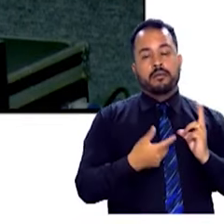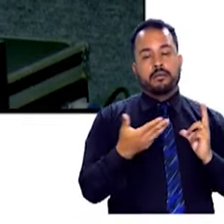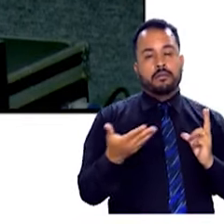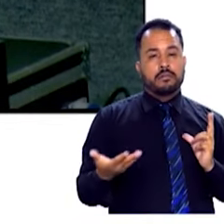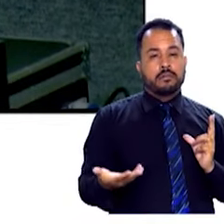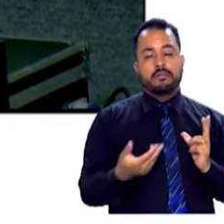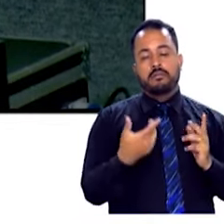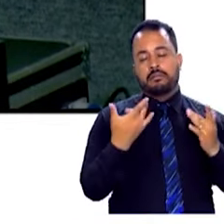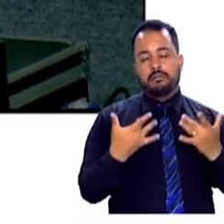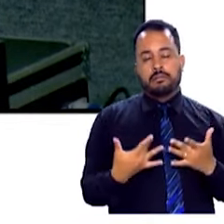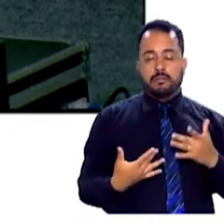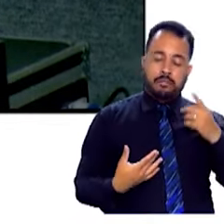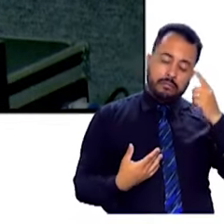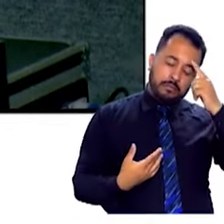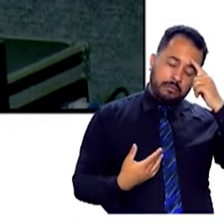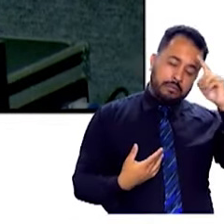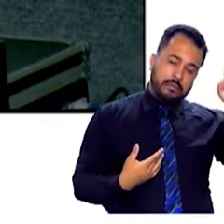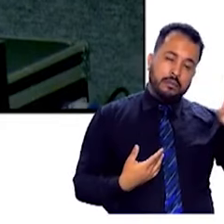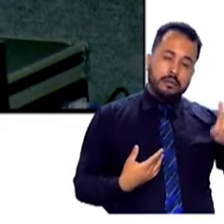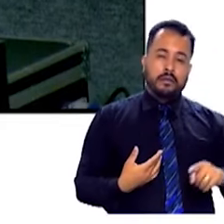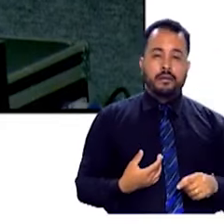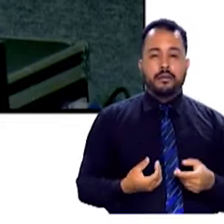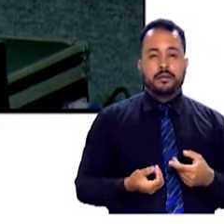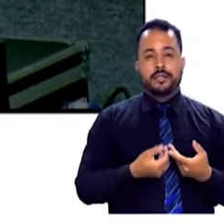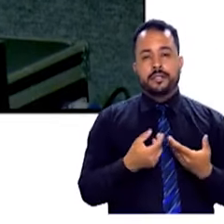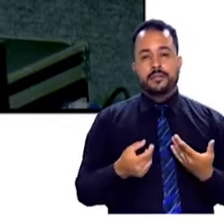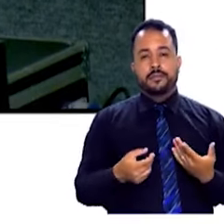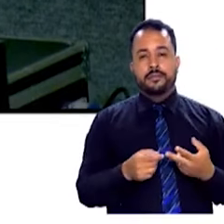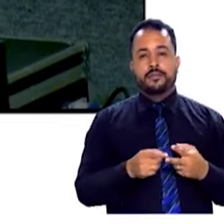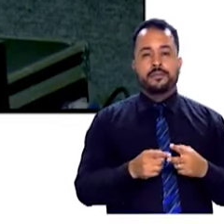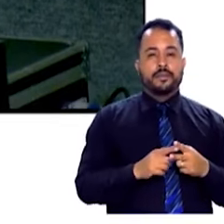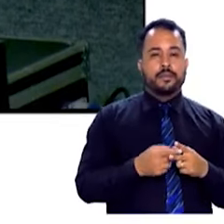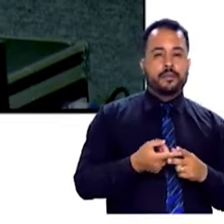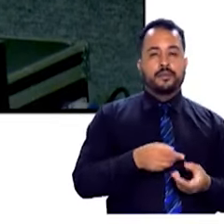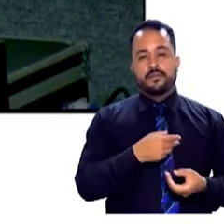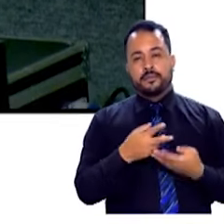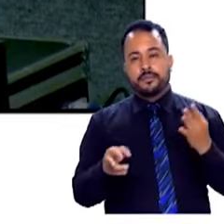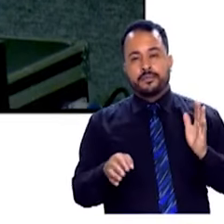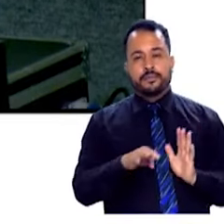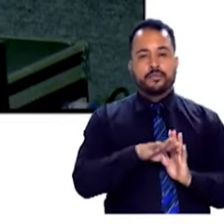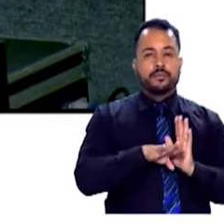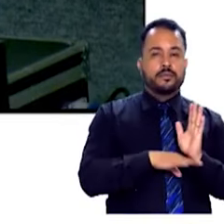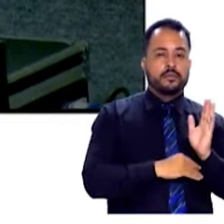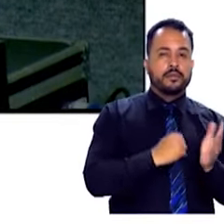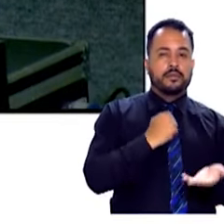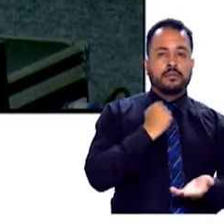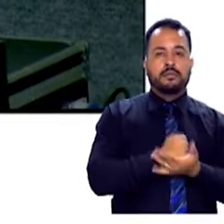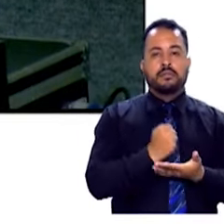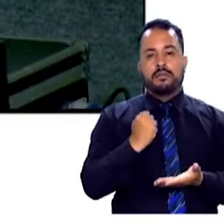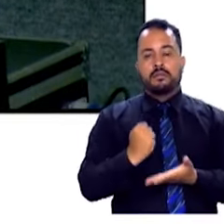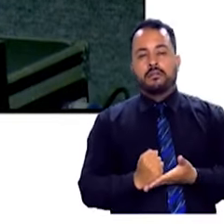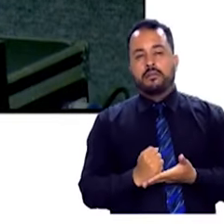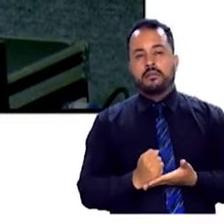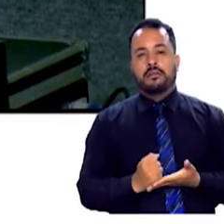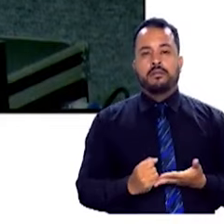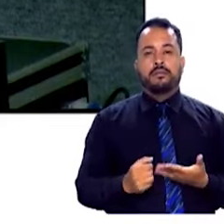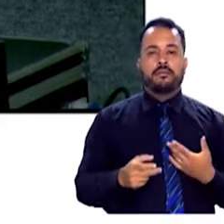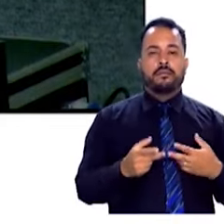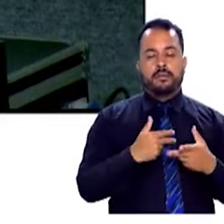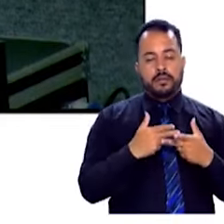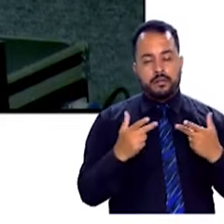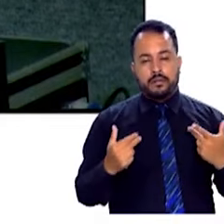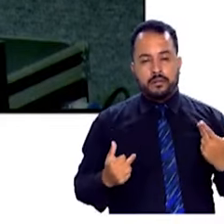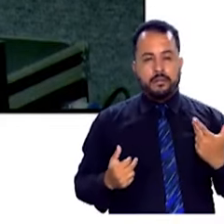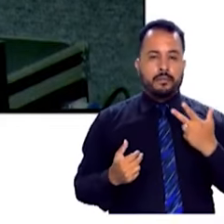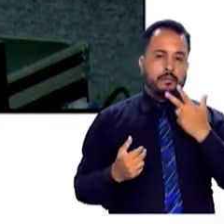a ideia de hã as formas as os requisitos para contratos sejam H sejam válidos são